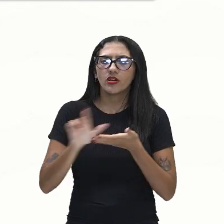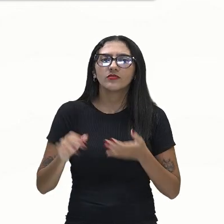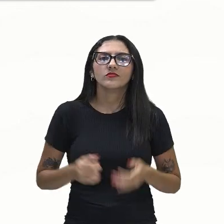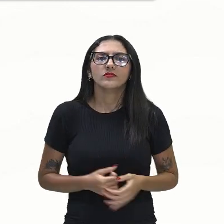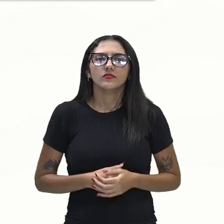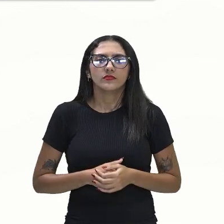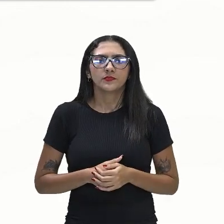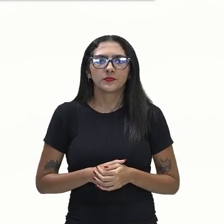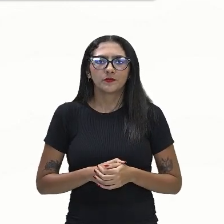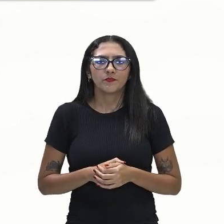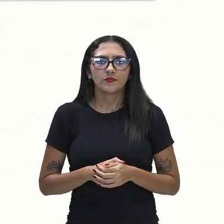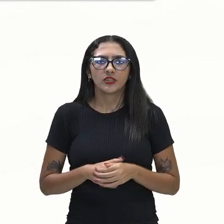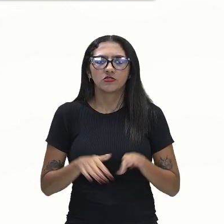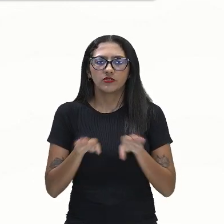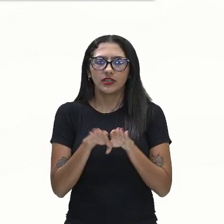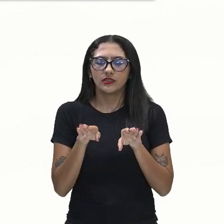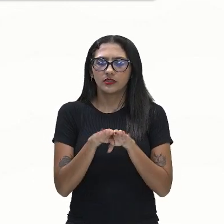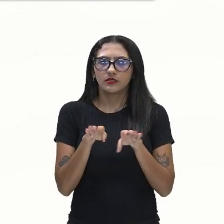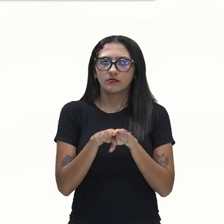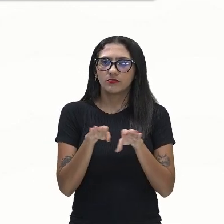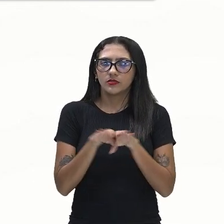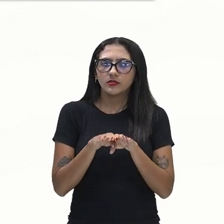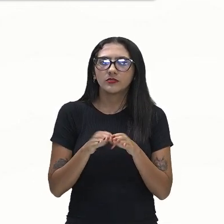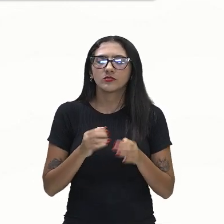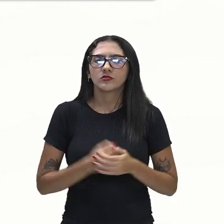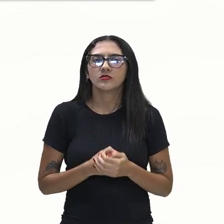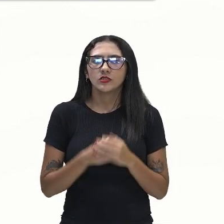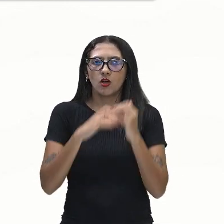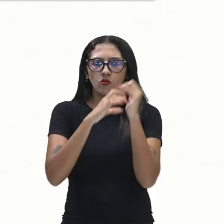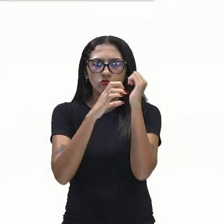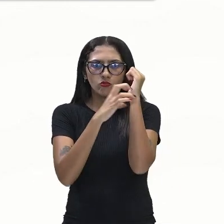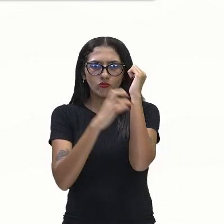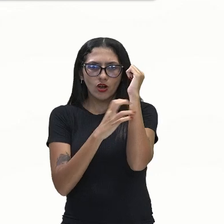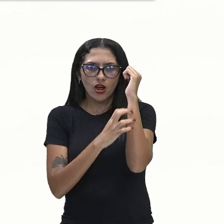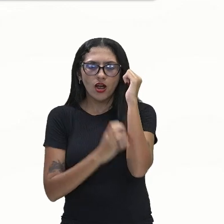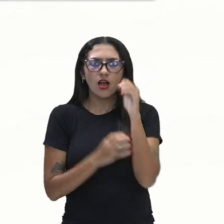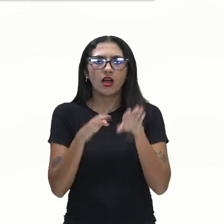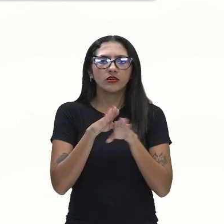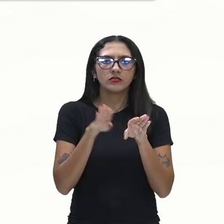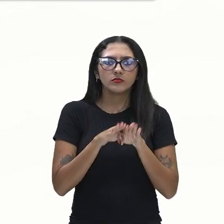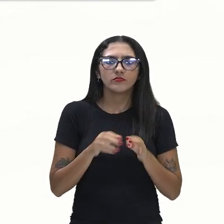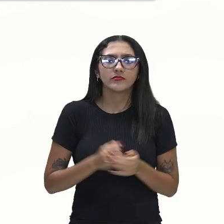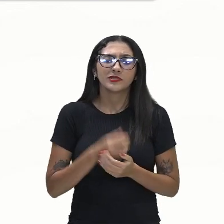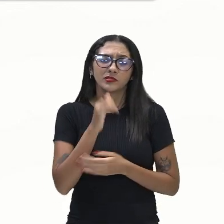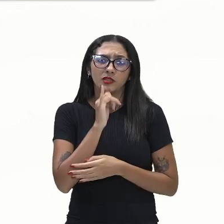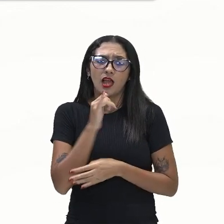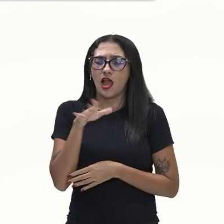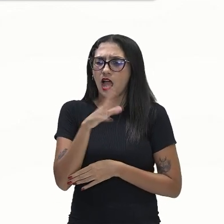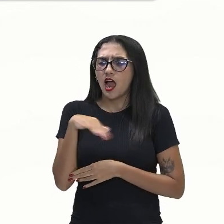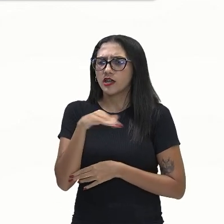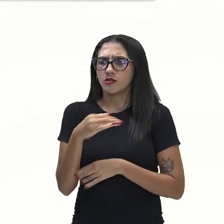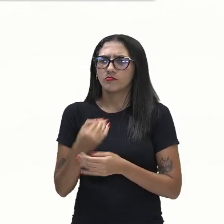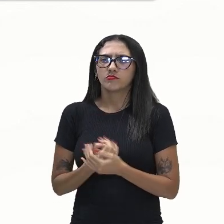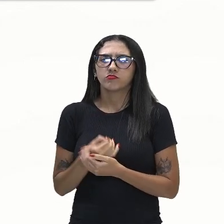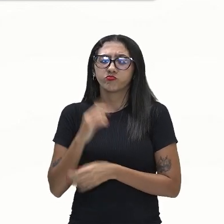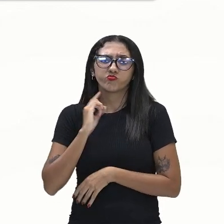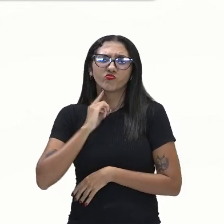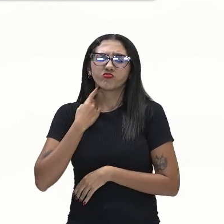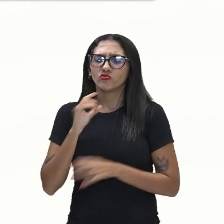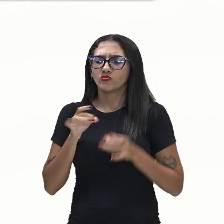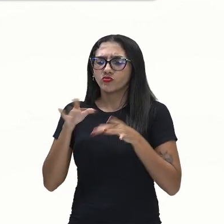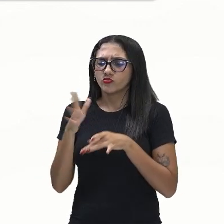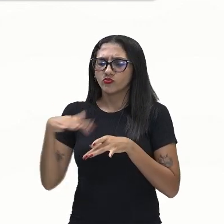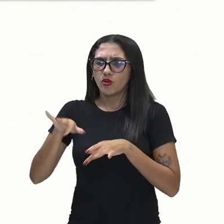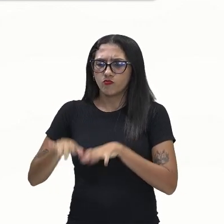causar ali chuva ácida, lixão a céu aberto, porque é muita gente produzindo